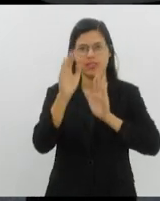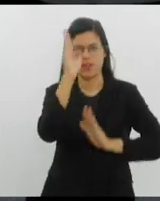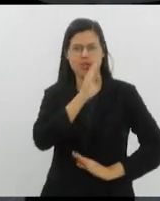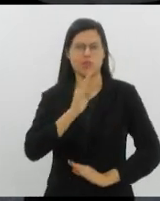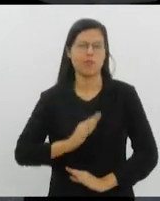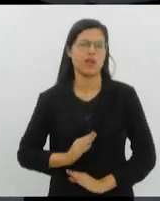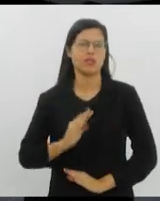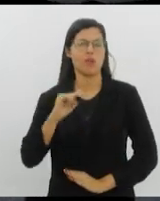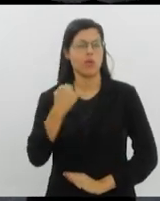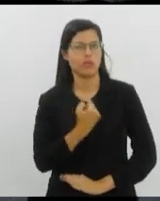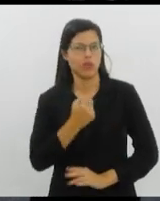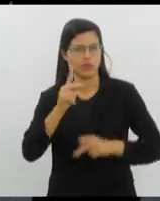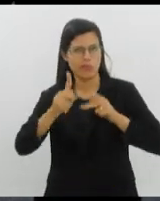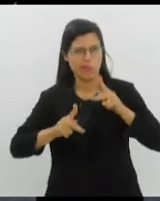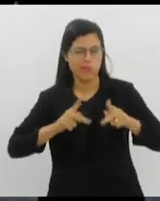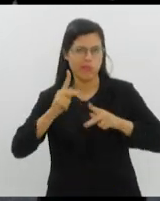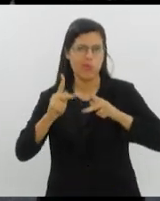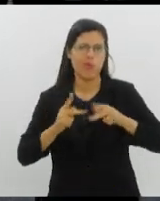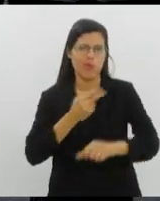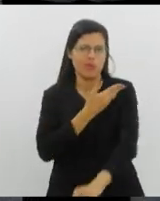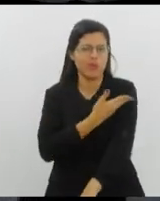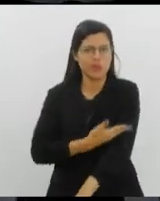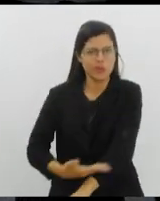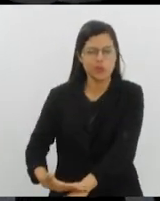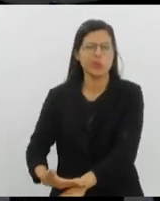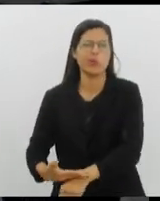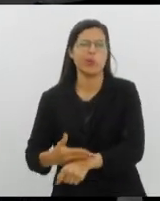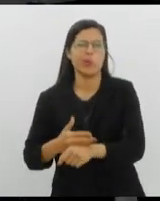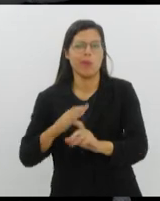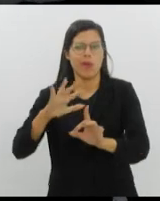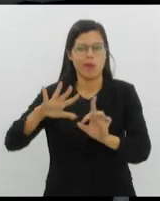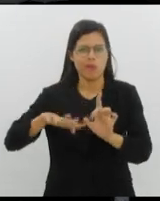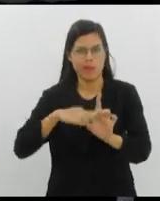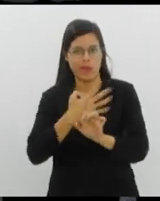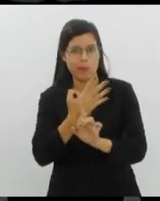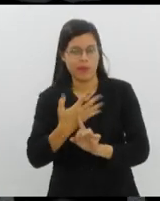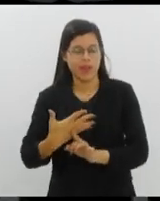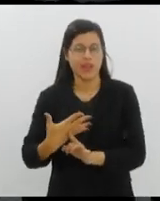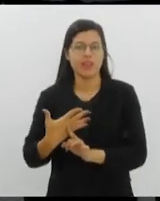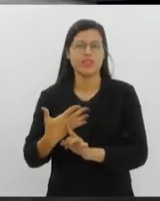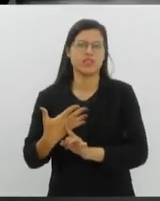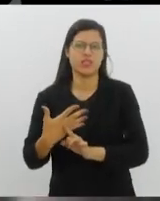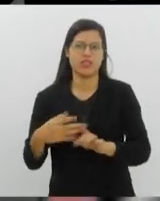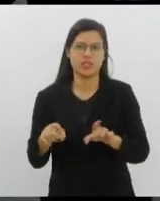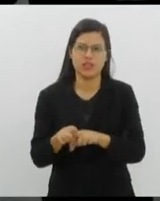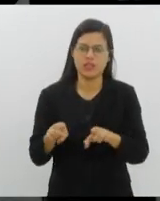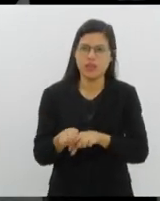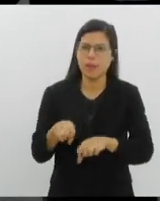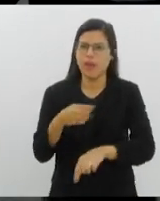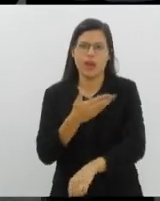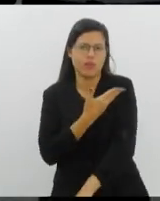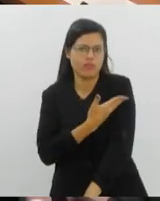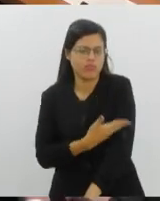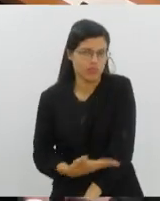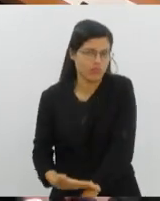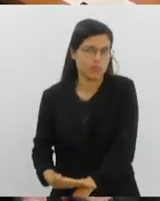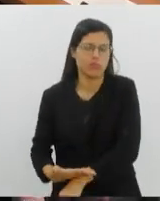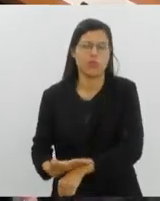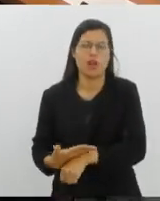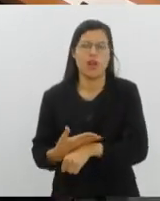nosso povo, nossos costumes, nosso meio ambiente, né? Os hábitos culturais,